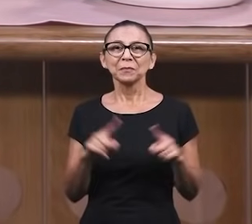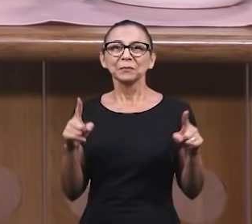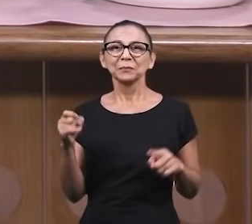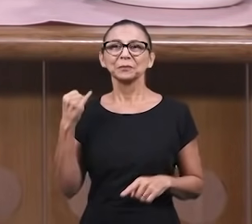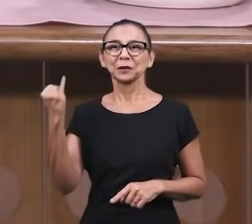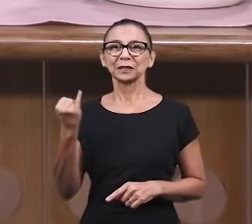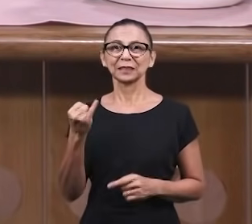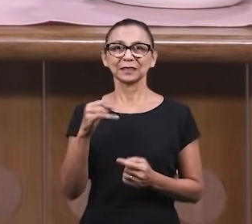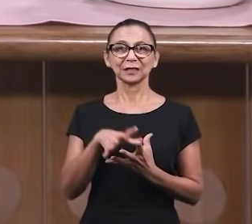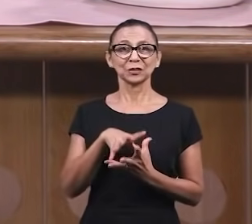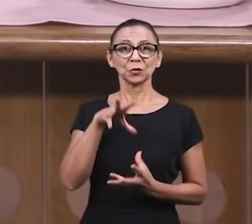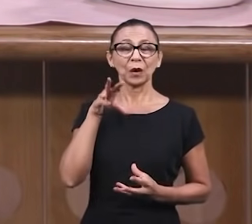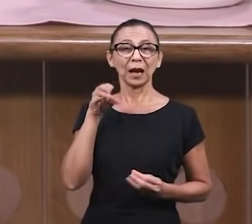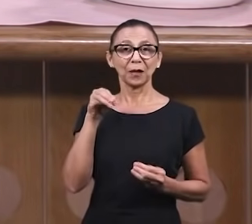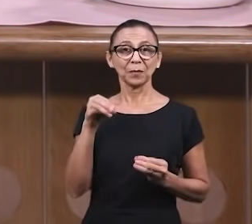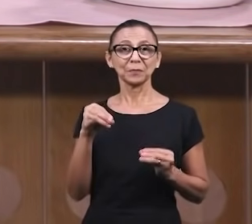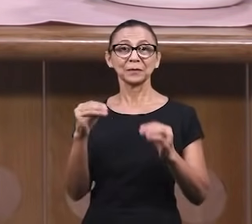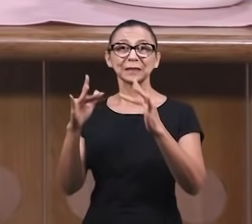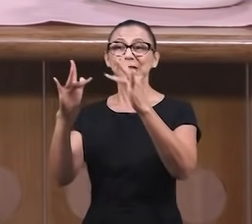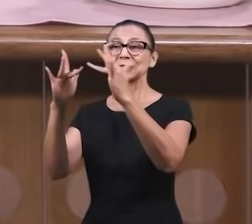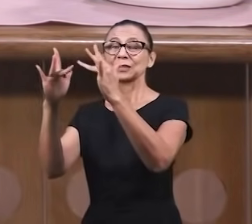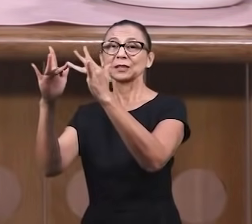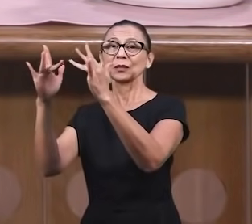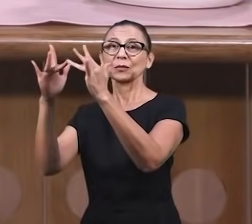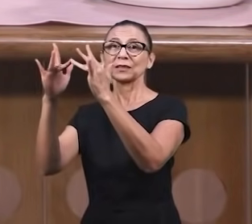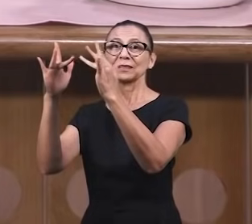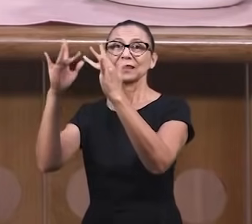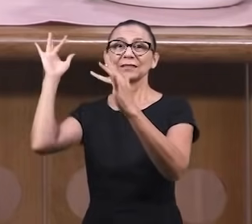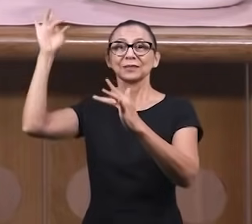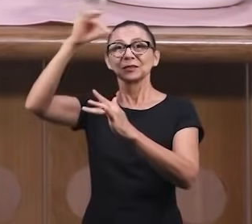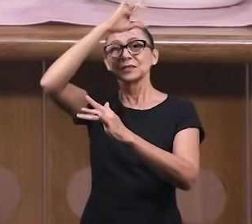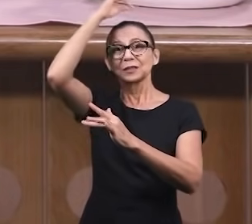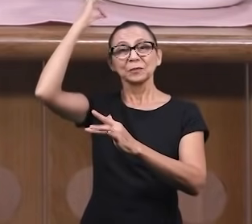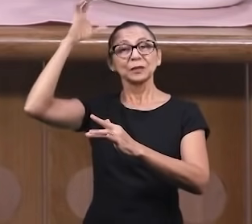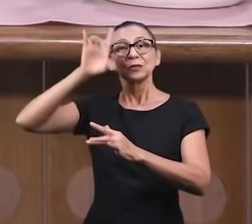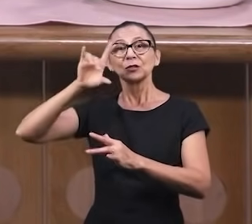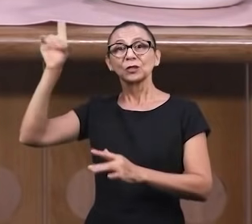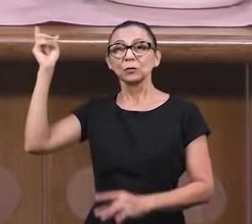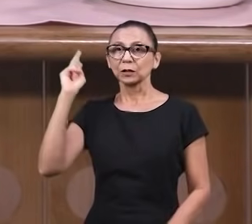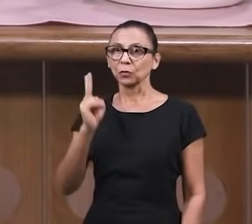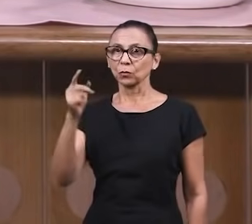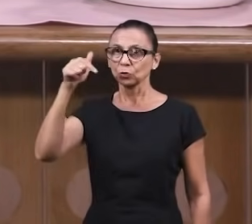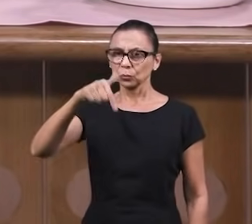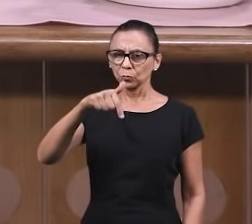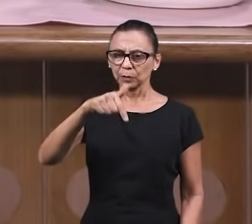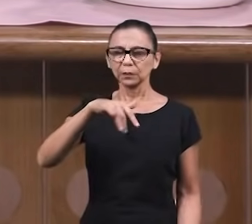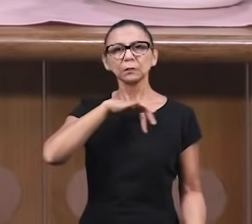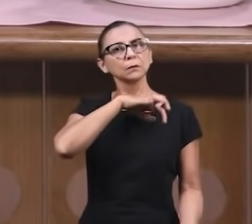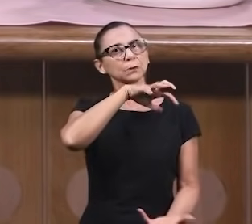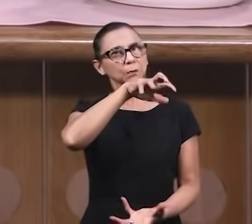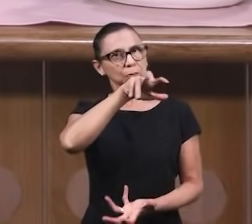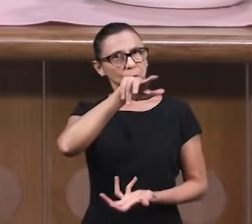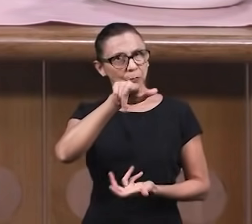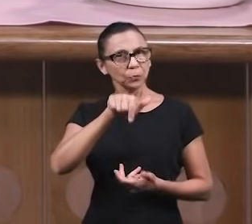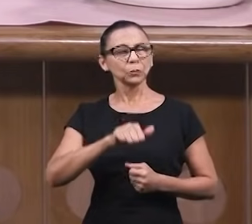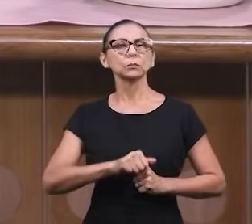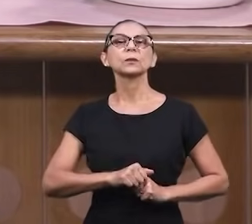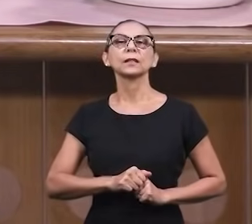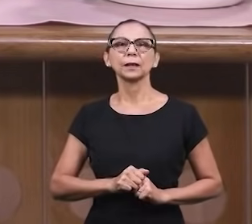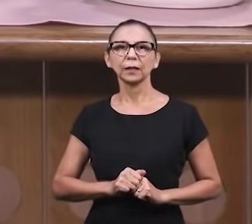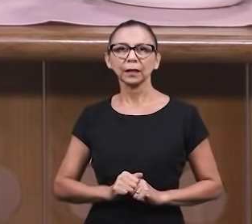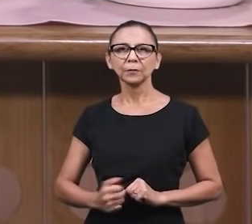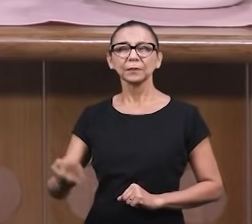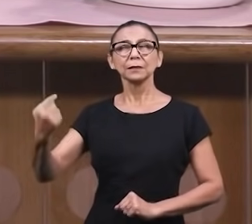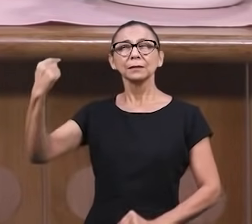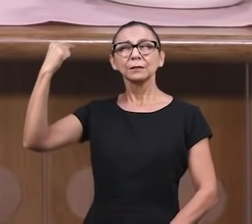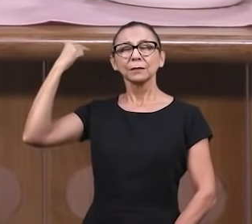sua alma precisa ter contato com esse Espírito maravilhoso que ainda está aqui, que ainda está sobre a terra, que ele foi derramado